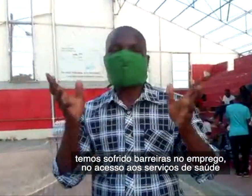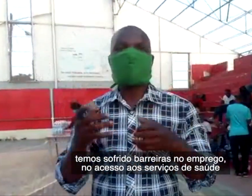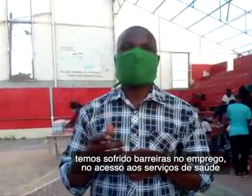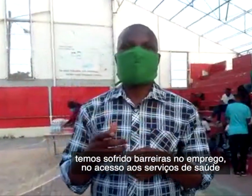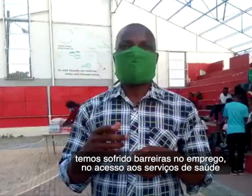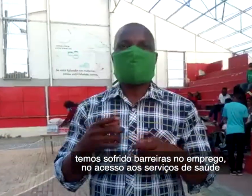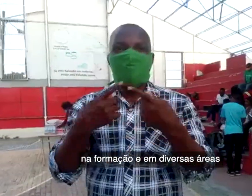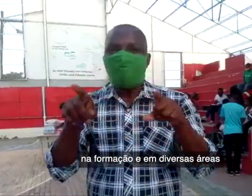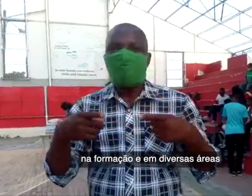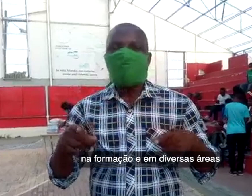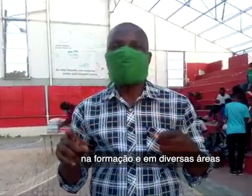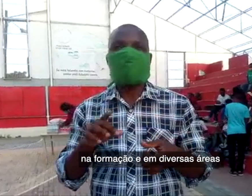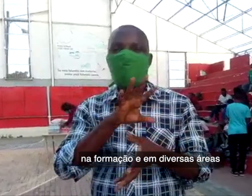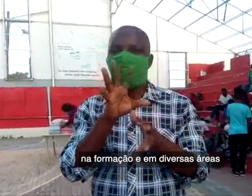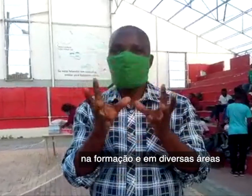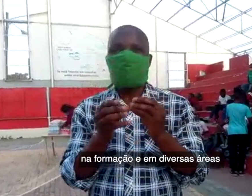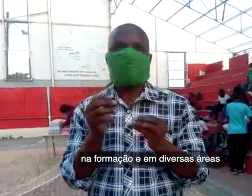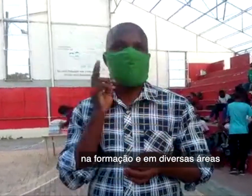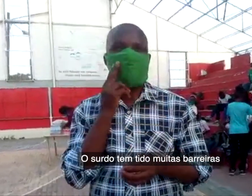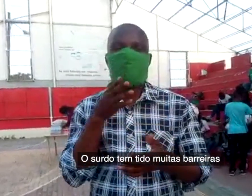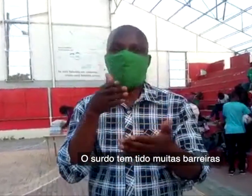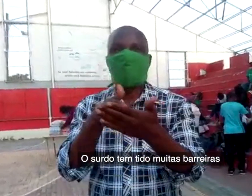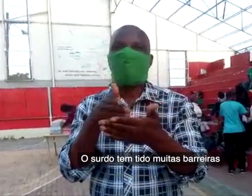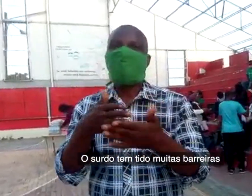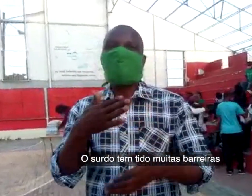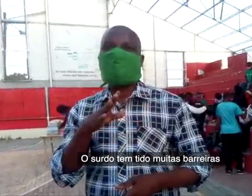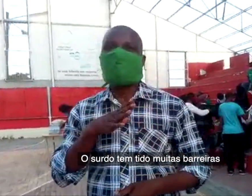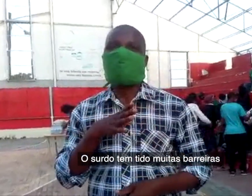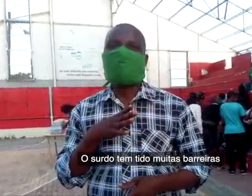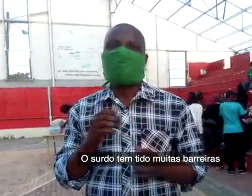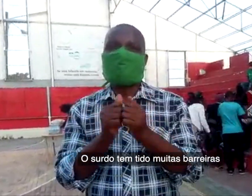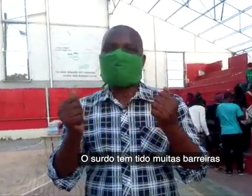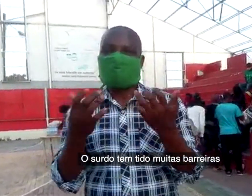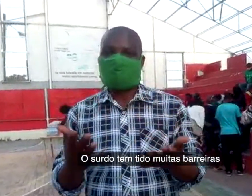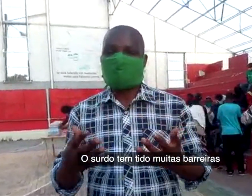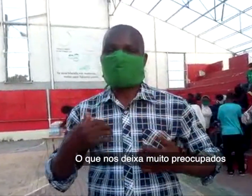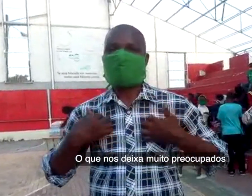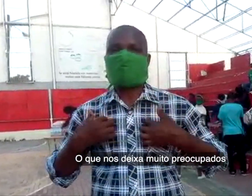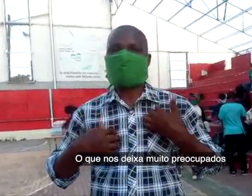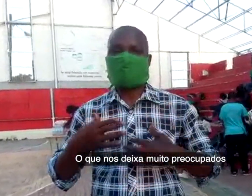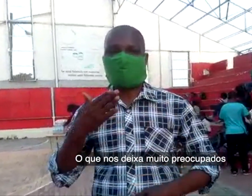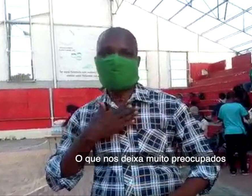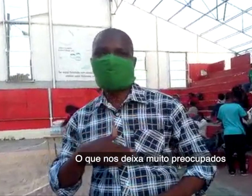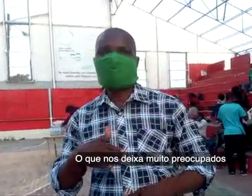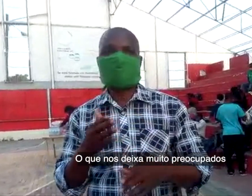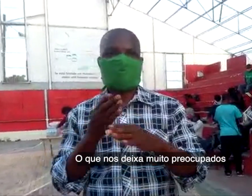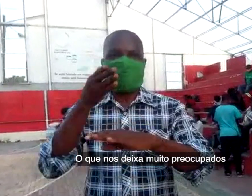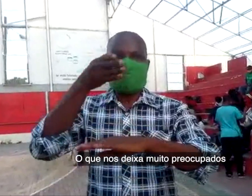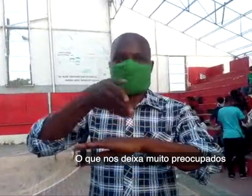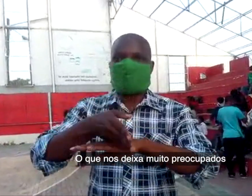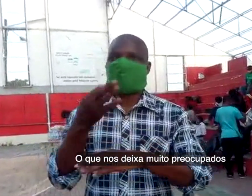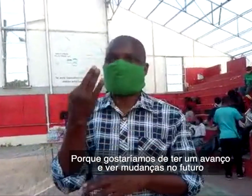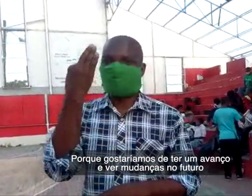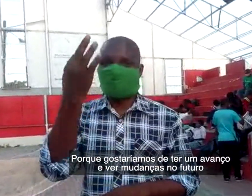saúde, na formação e em diversas outras áreas. O surdo tem tido muitas barreiras, o que nos deixa muito